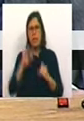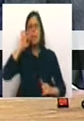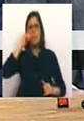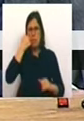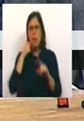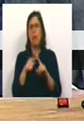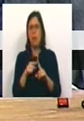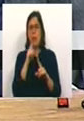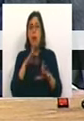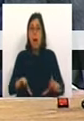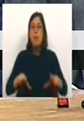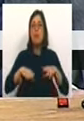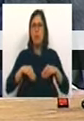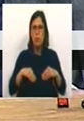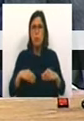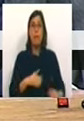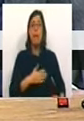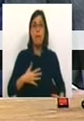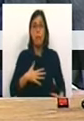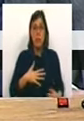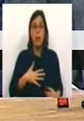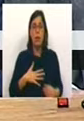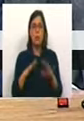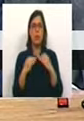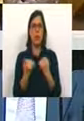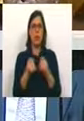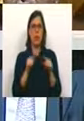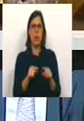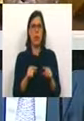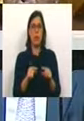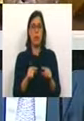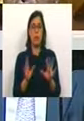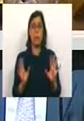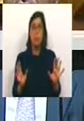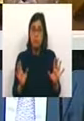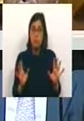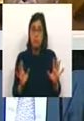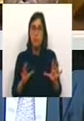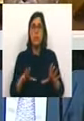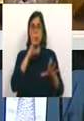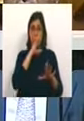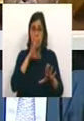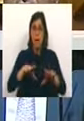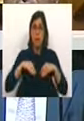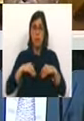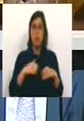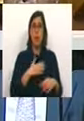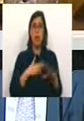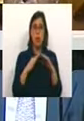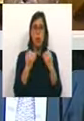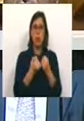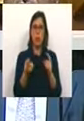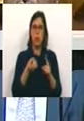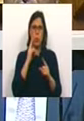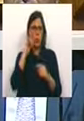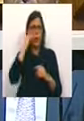ser assumida pelas entidades sociais. E sendo assumida pelas entidades sociais, não deve